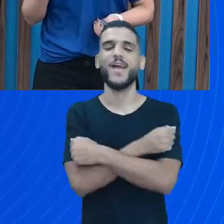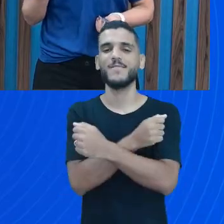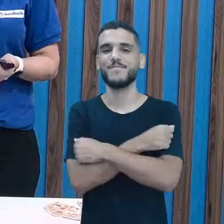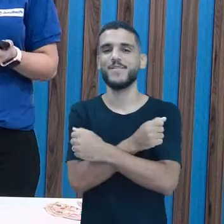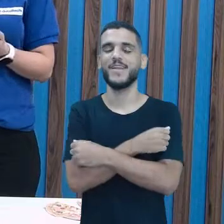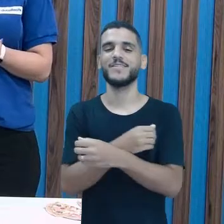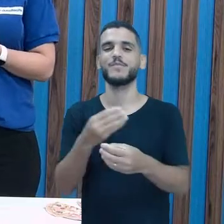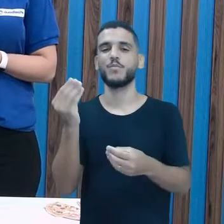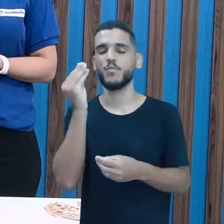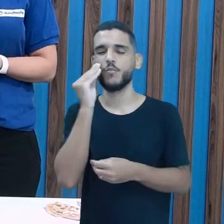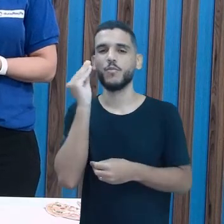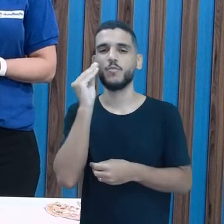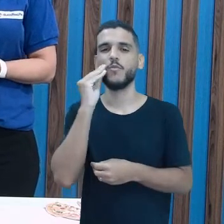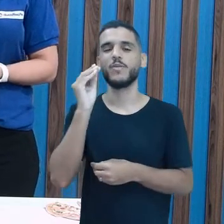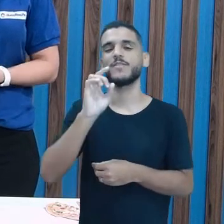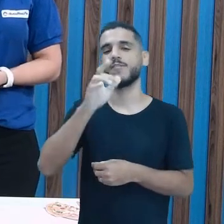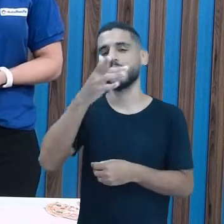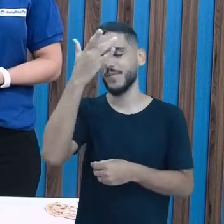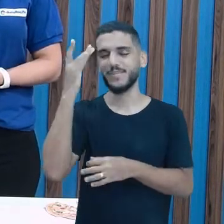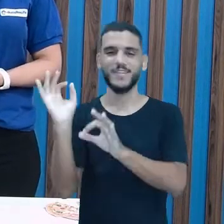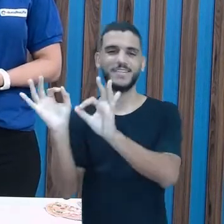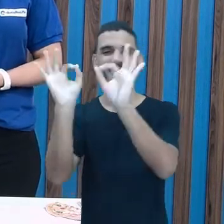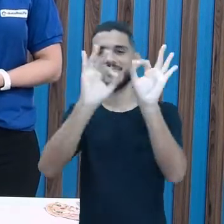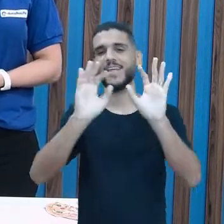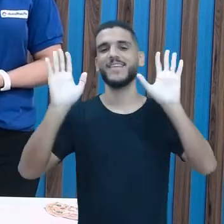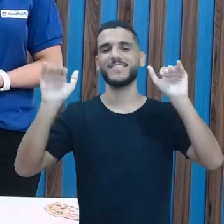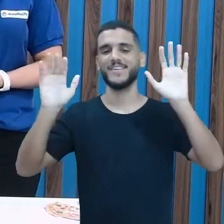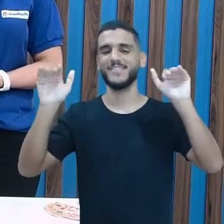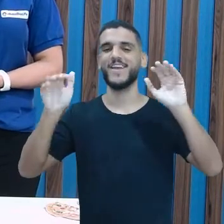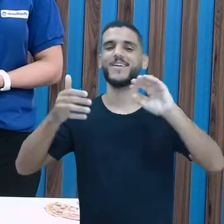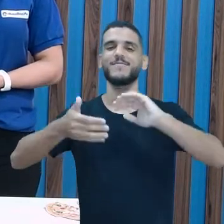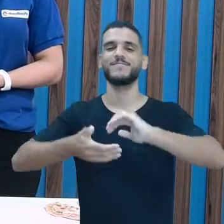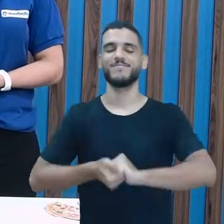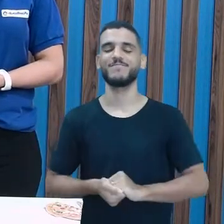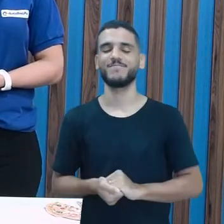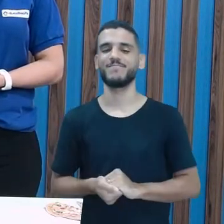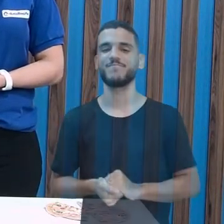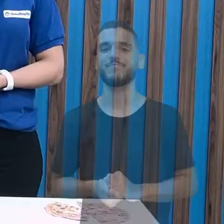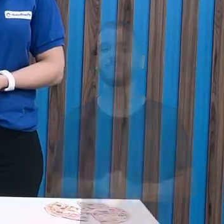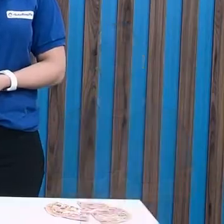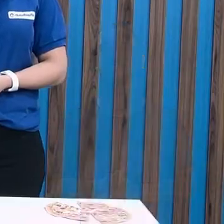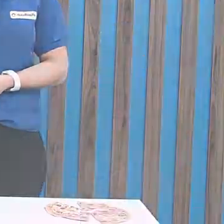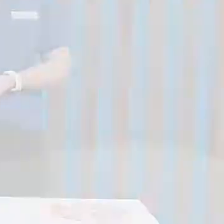grande abraço e beijo para todos que nos acompanham e até amanhã. Tchau, tchau!